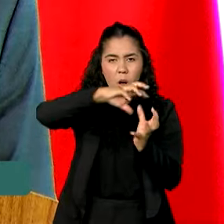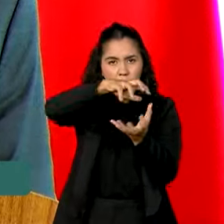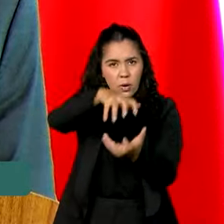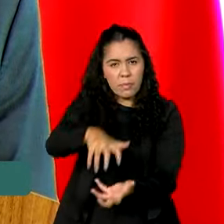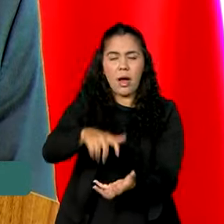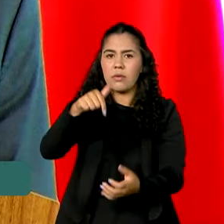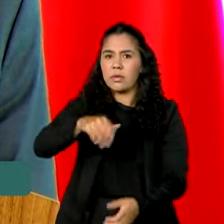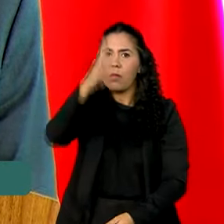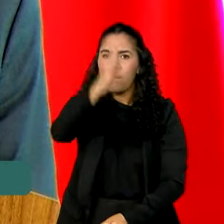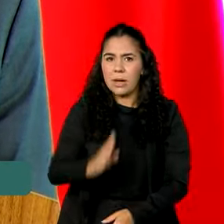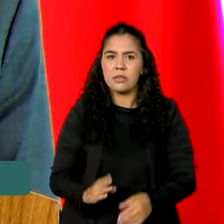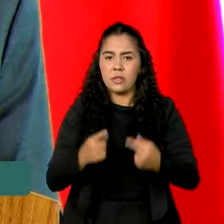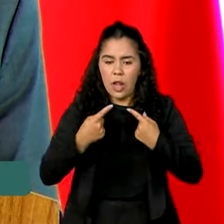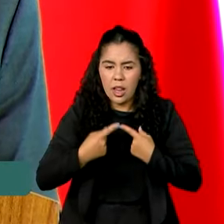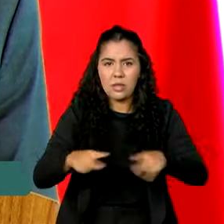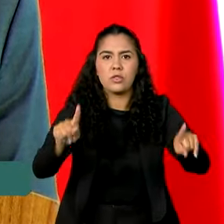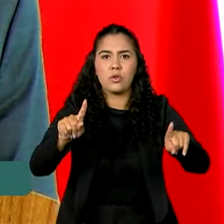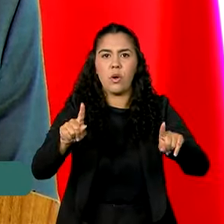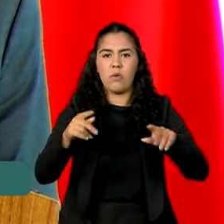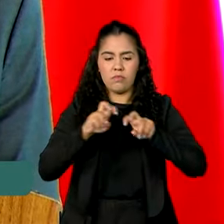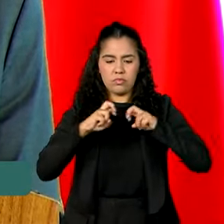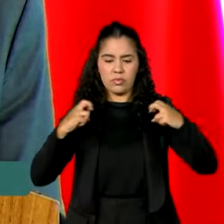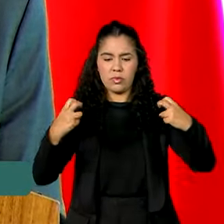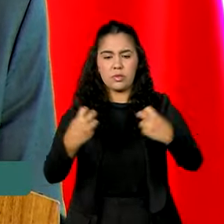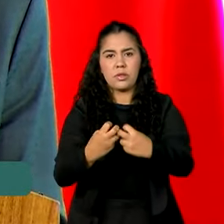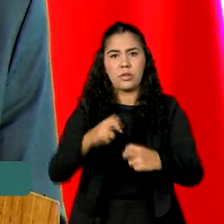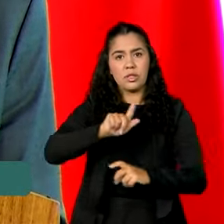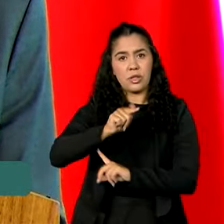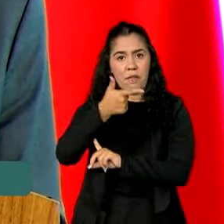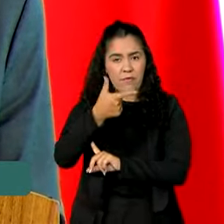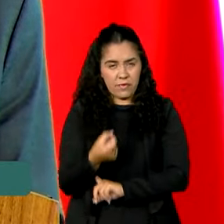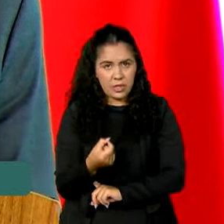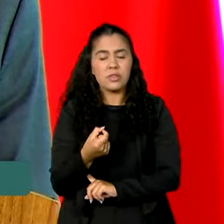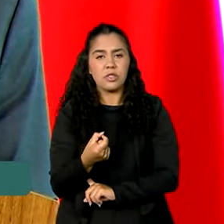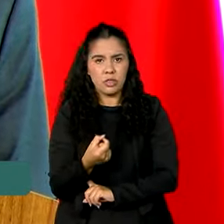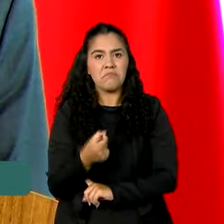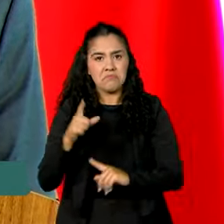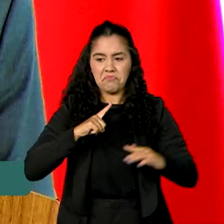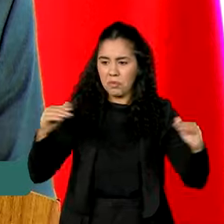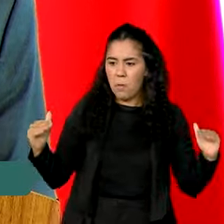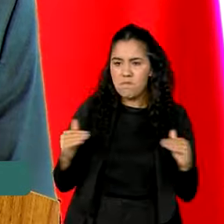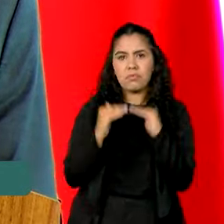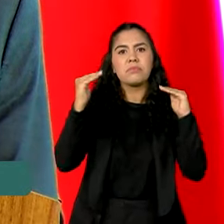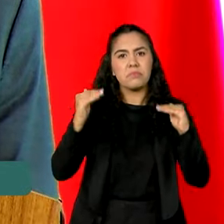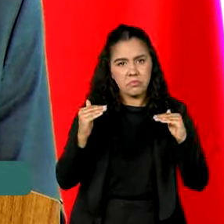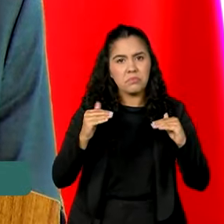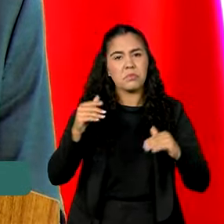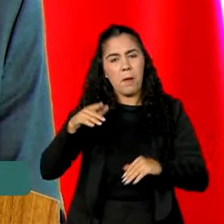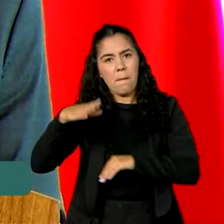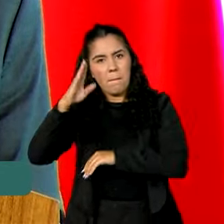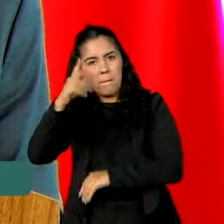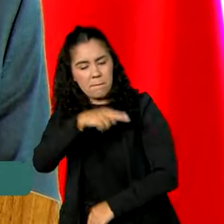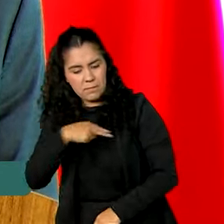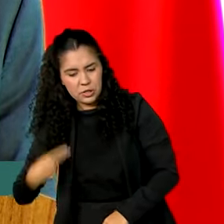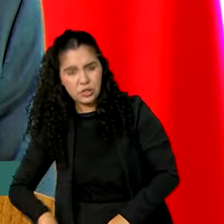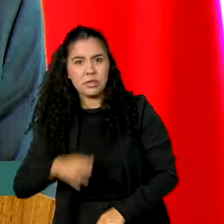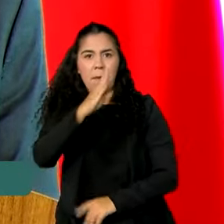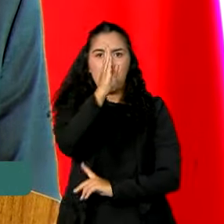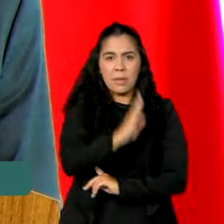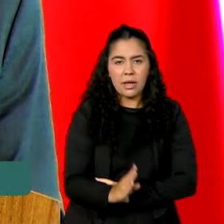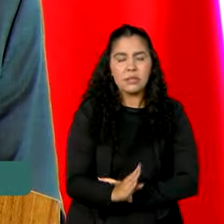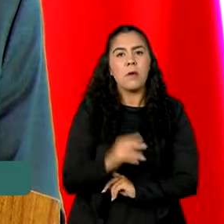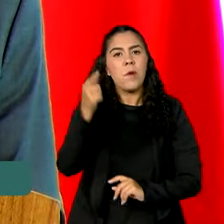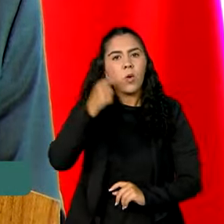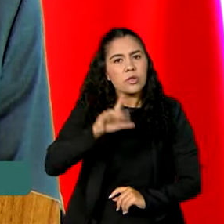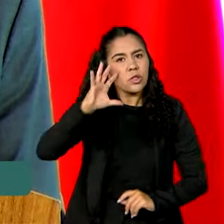que o Brasil lançou no âmbito do G20. Os entendimentos comuns entre o Brasil e a China para uma resolução